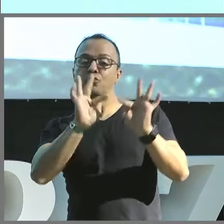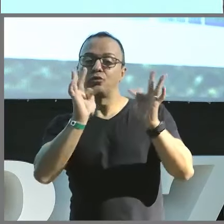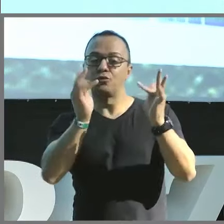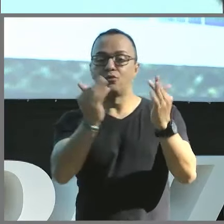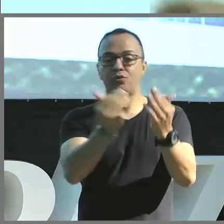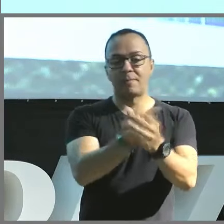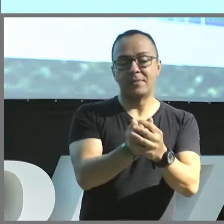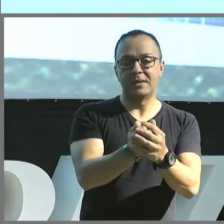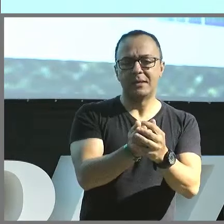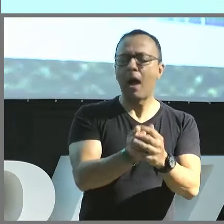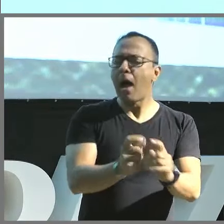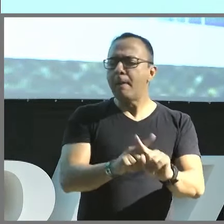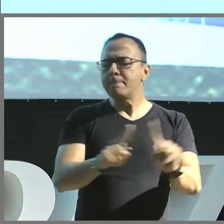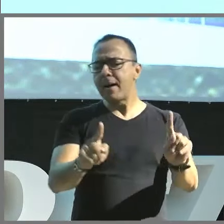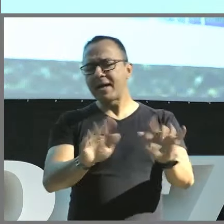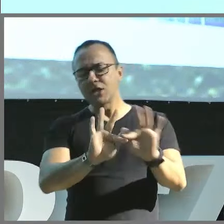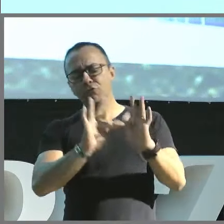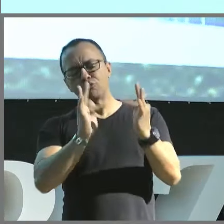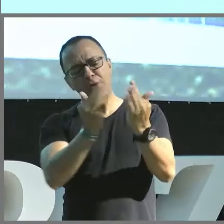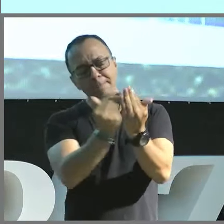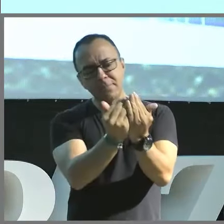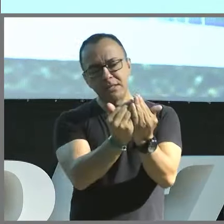está trancafiada num cofre.